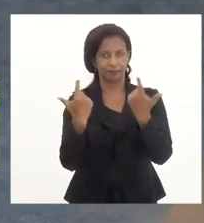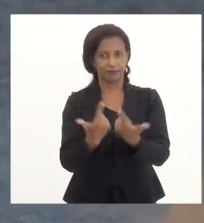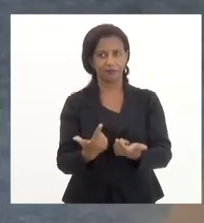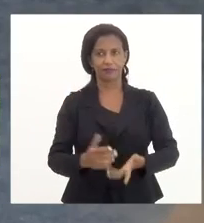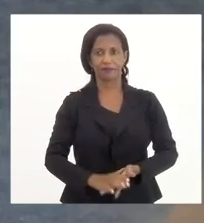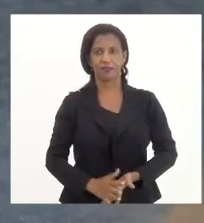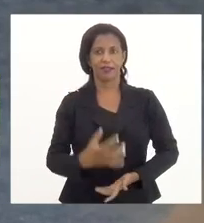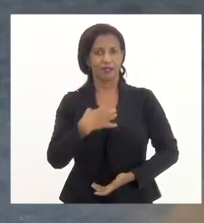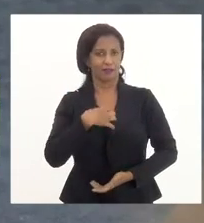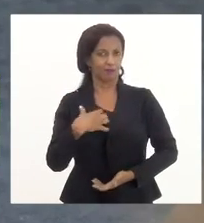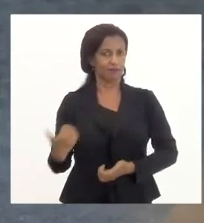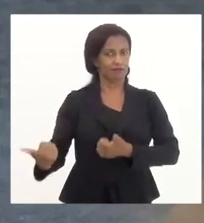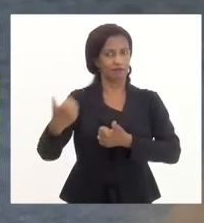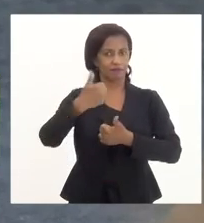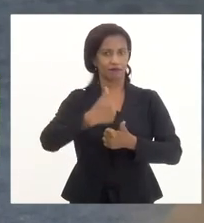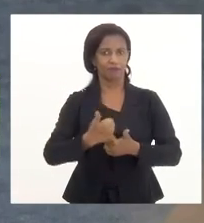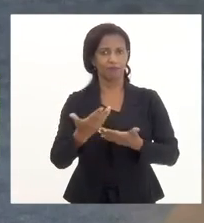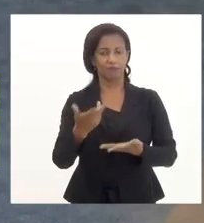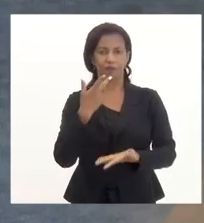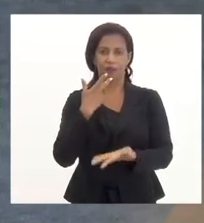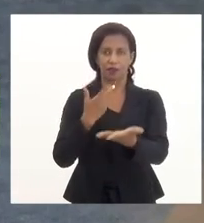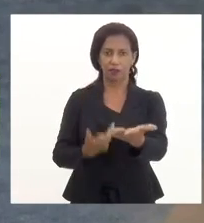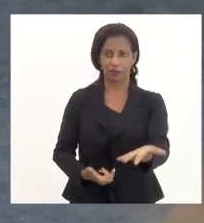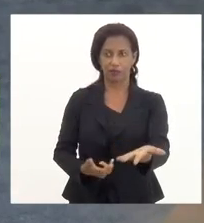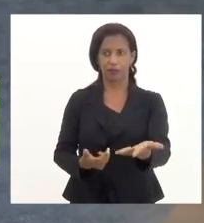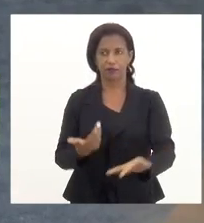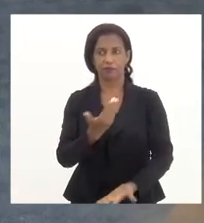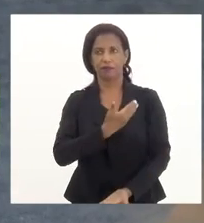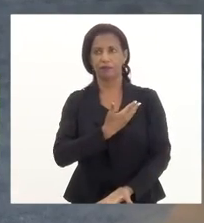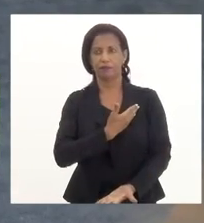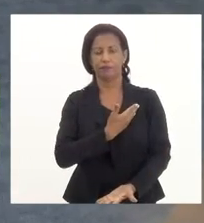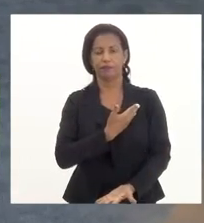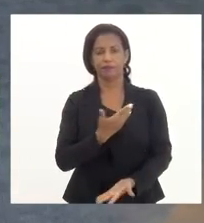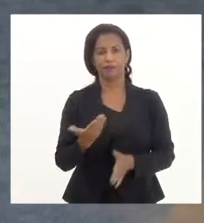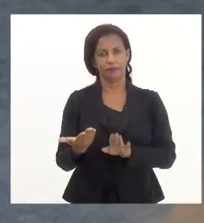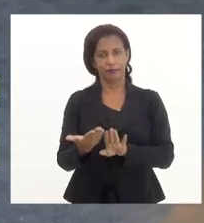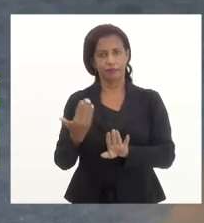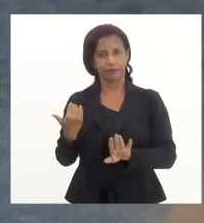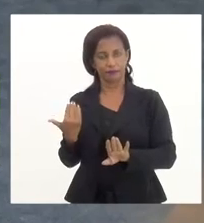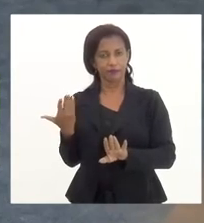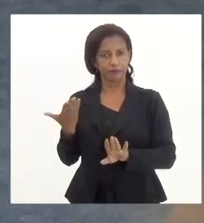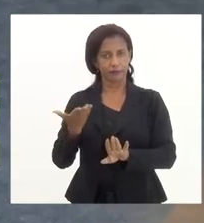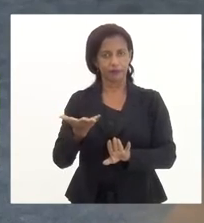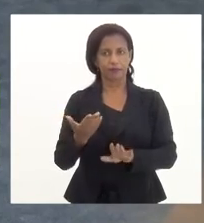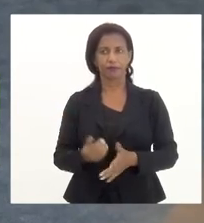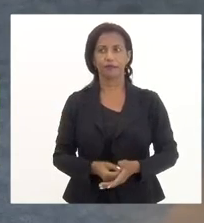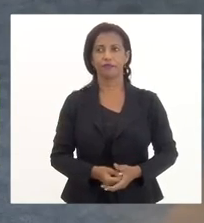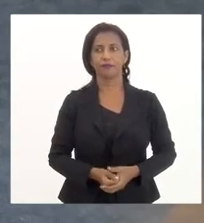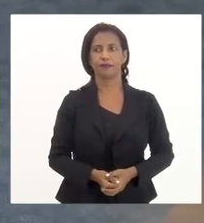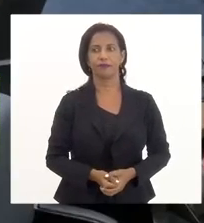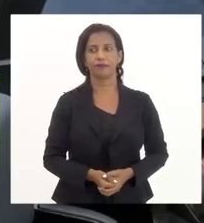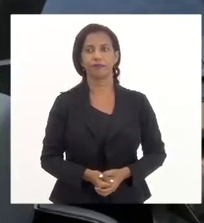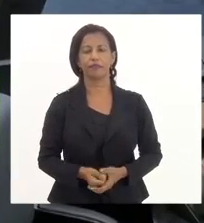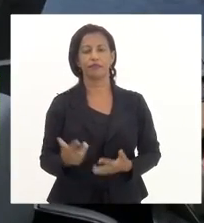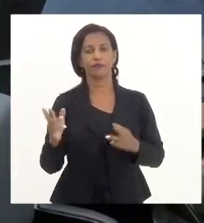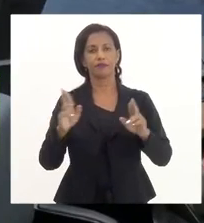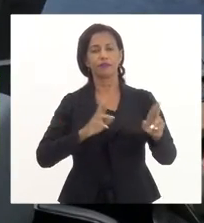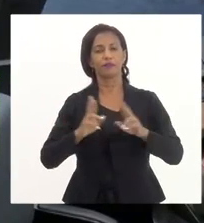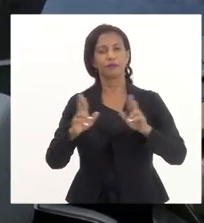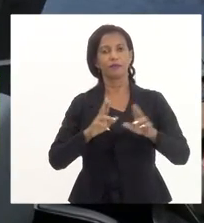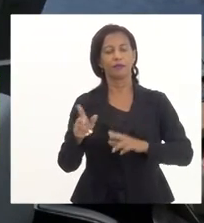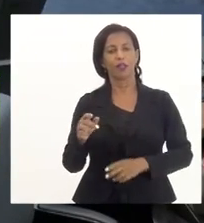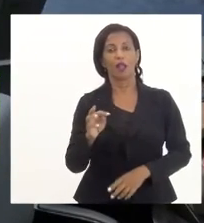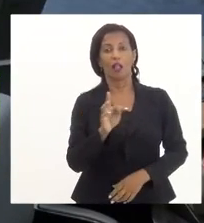me sinto muito representado pela fala do o antecedeu né é com relação